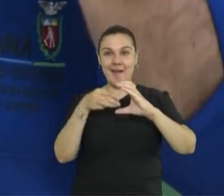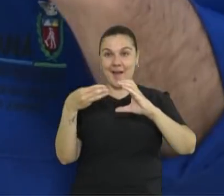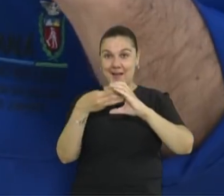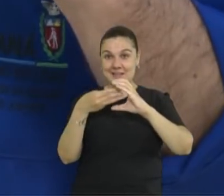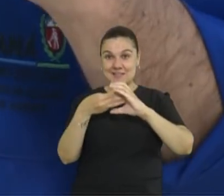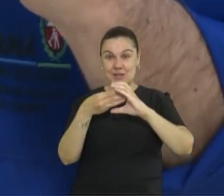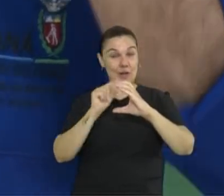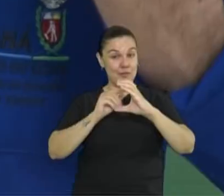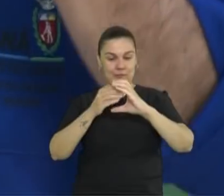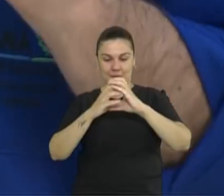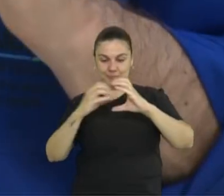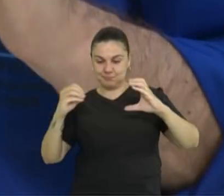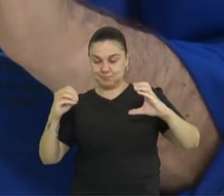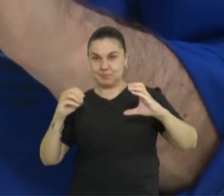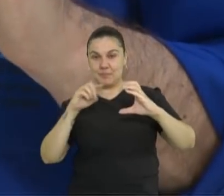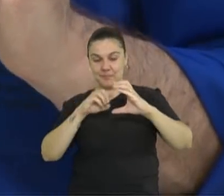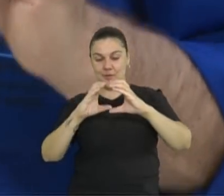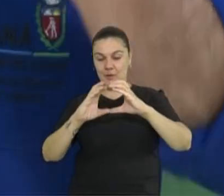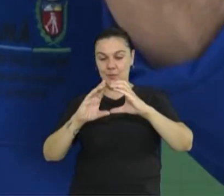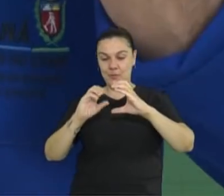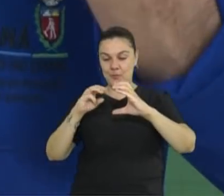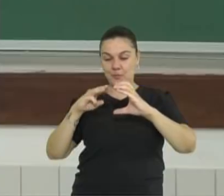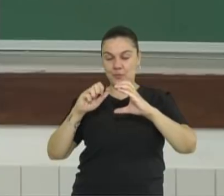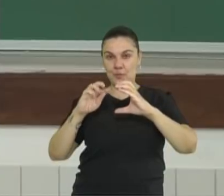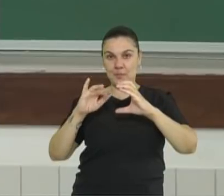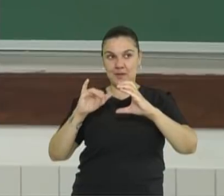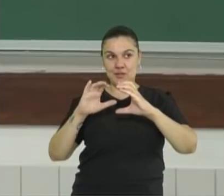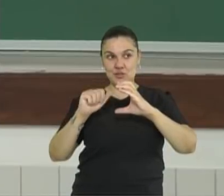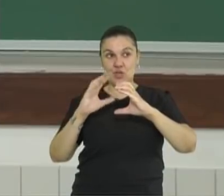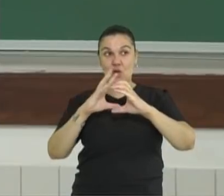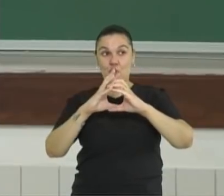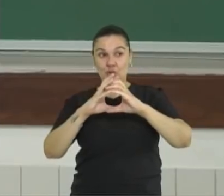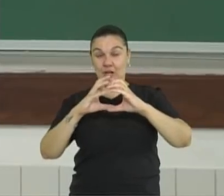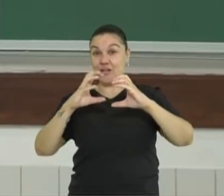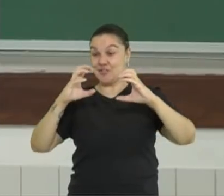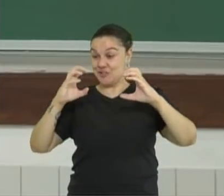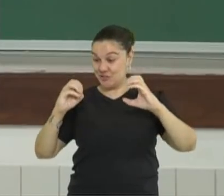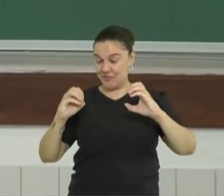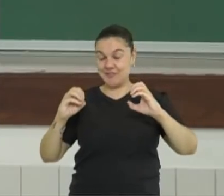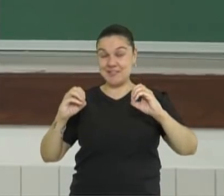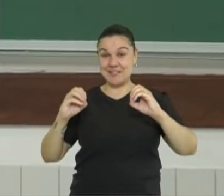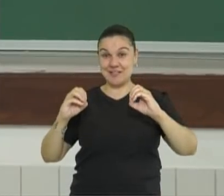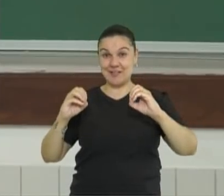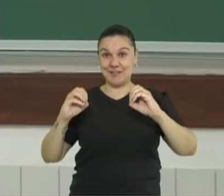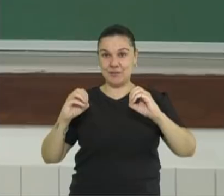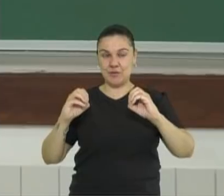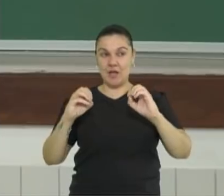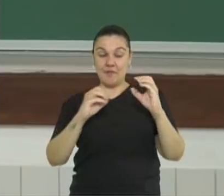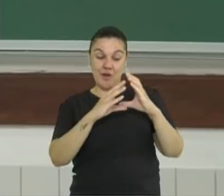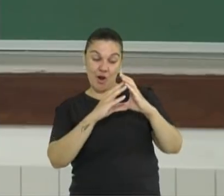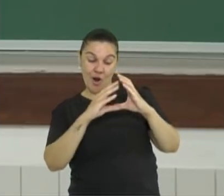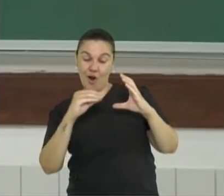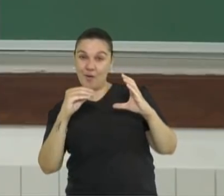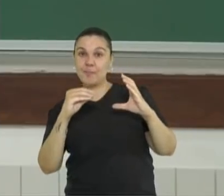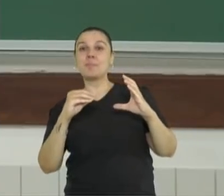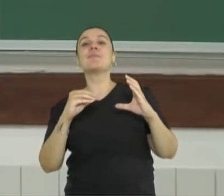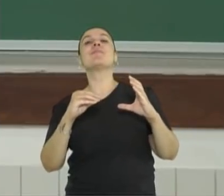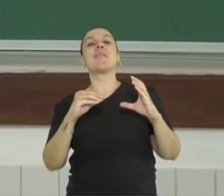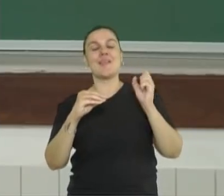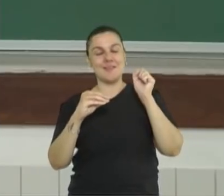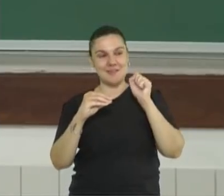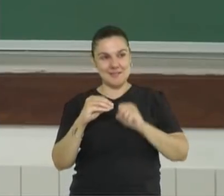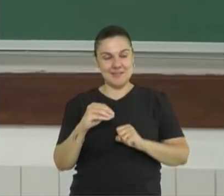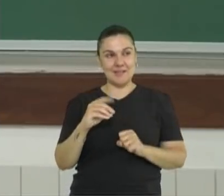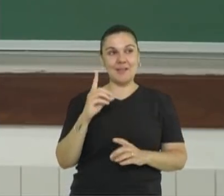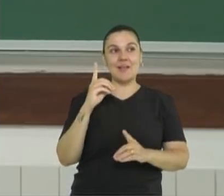está dividindo, cromatina. Quando ela está se dividindo, vai formar uma cópia. Aí